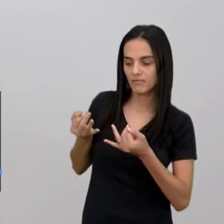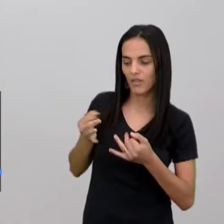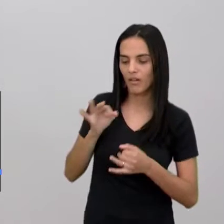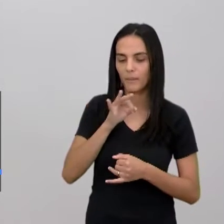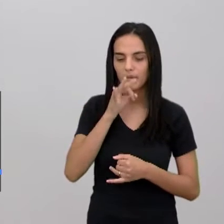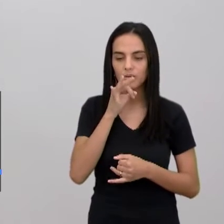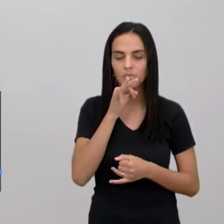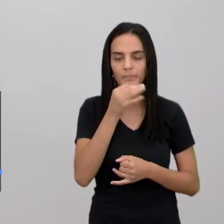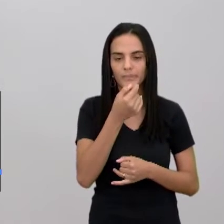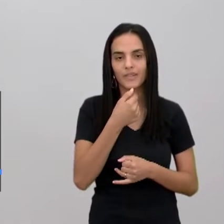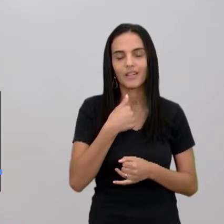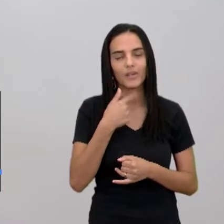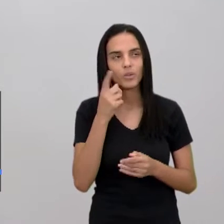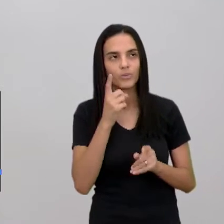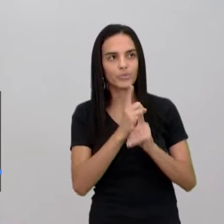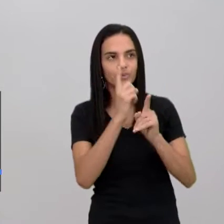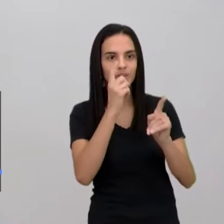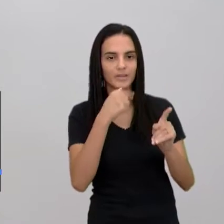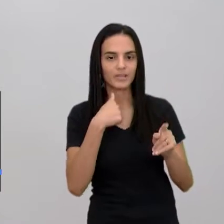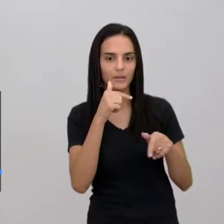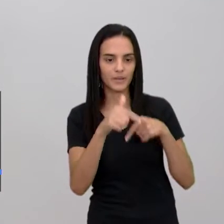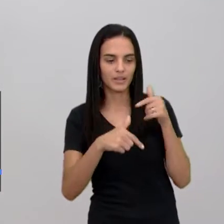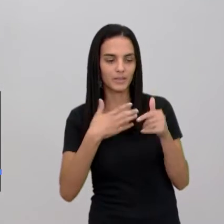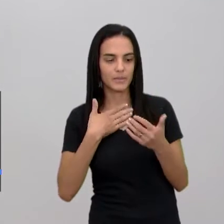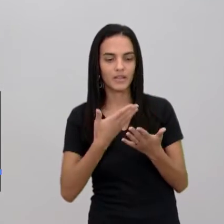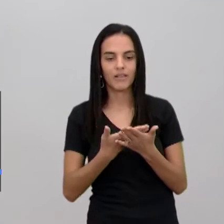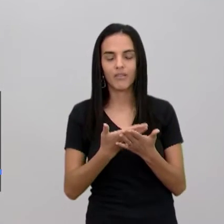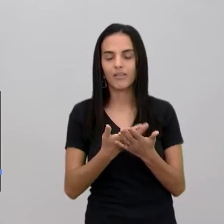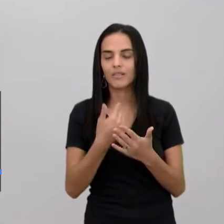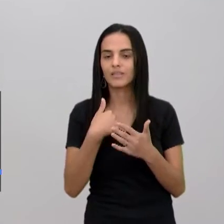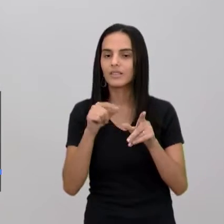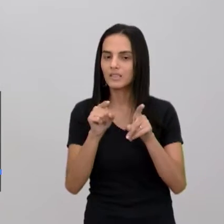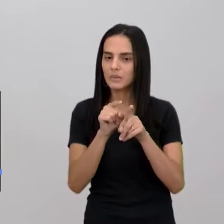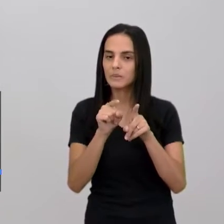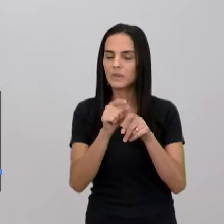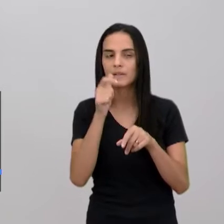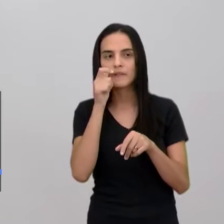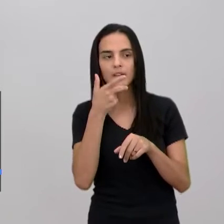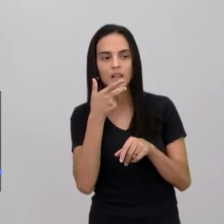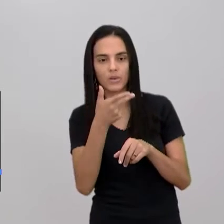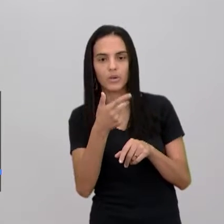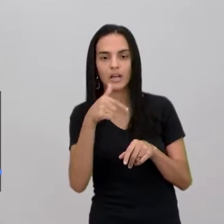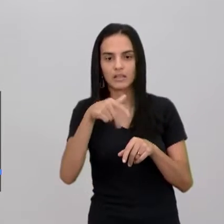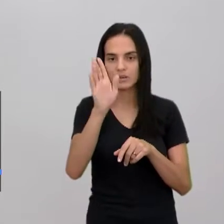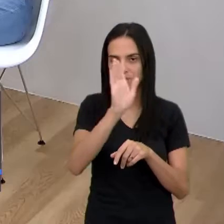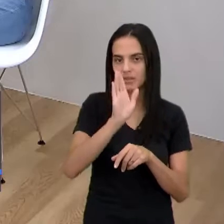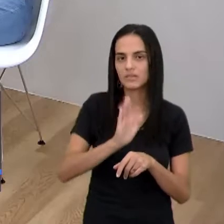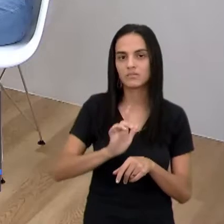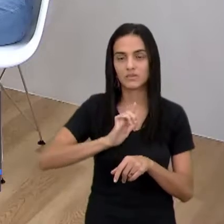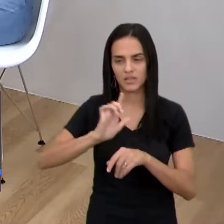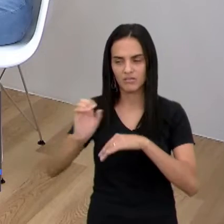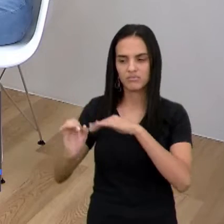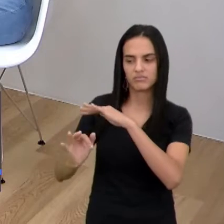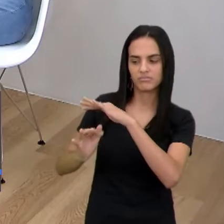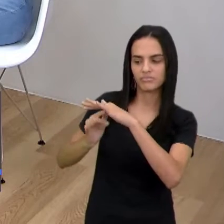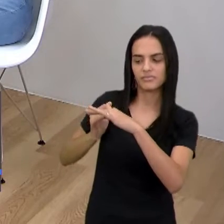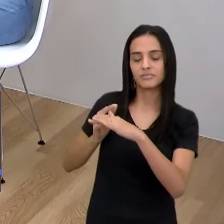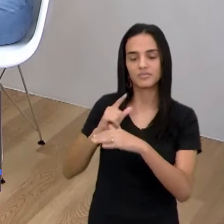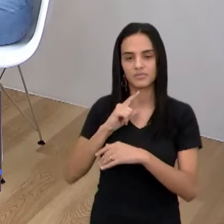que outro dia uma pessoa trabalhando na minha aula também questionou, eu acho interessante. O Brasil tem recebido refugiados?